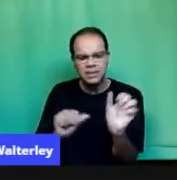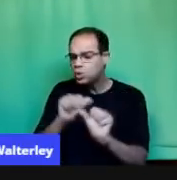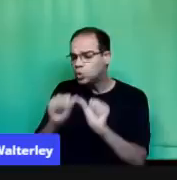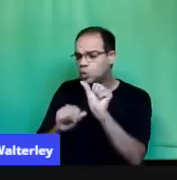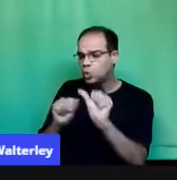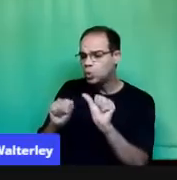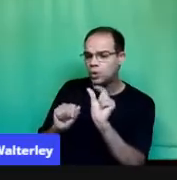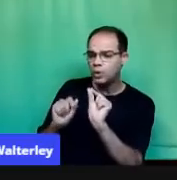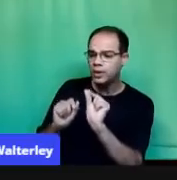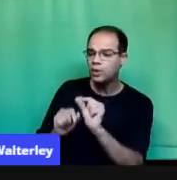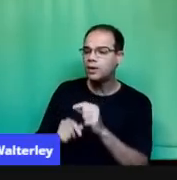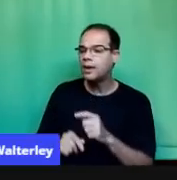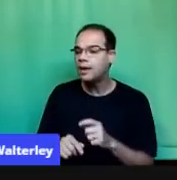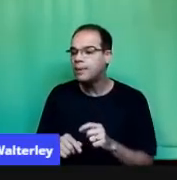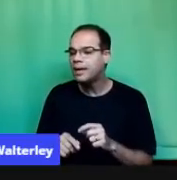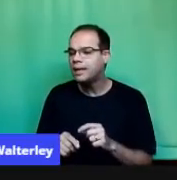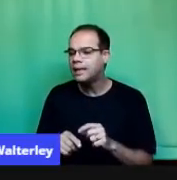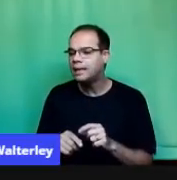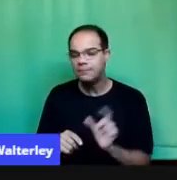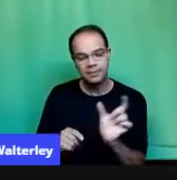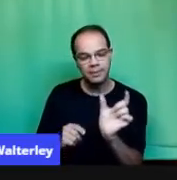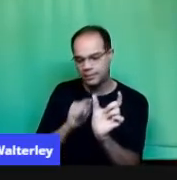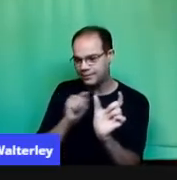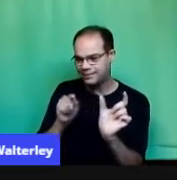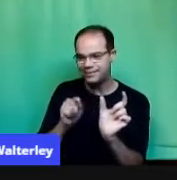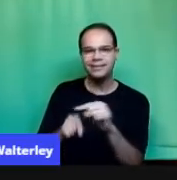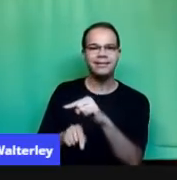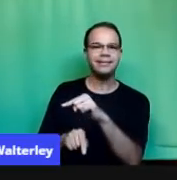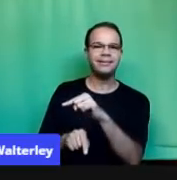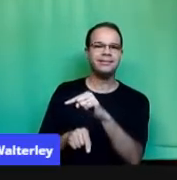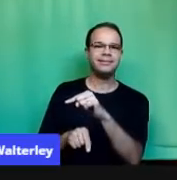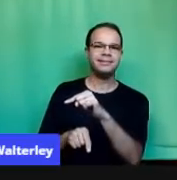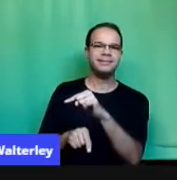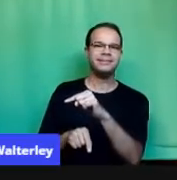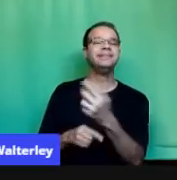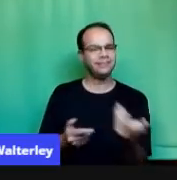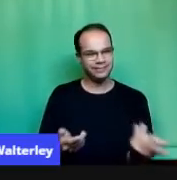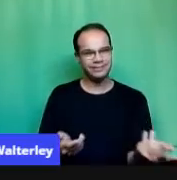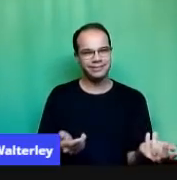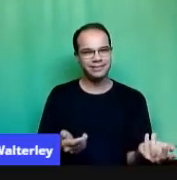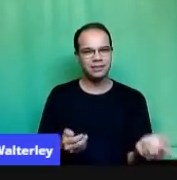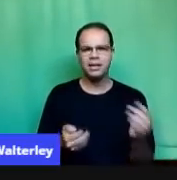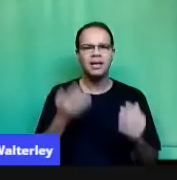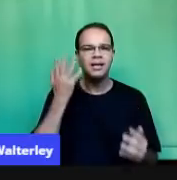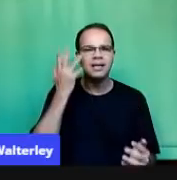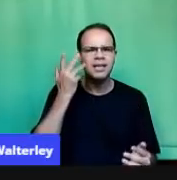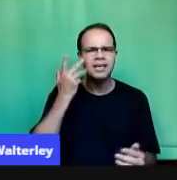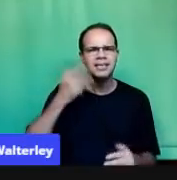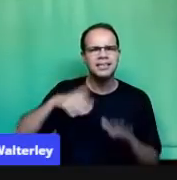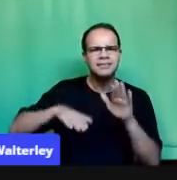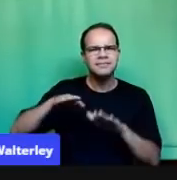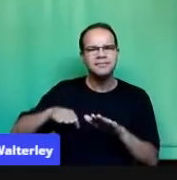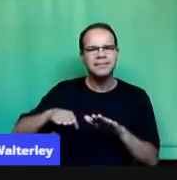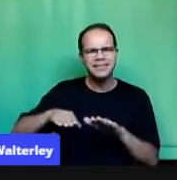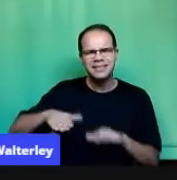que elas ainda estão descobrindo, aprendendo essa convivência social.